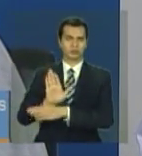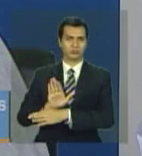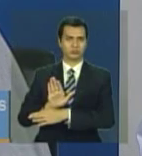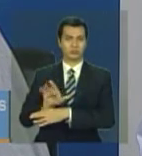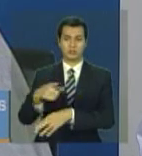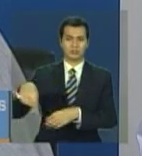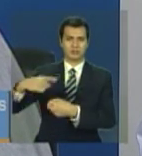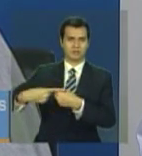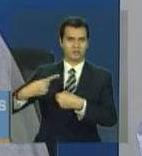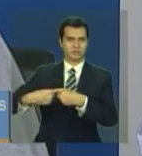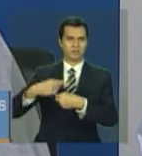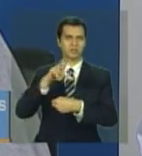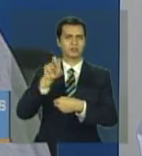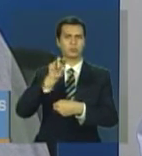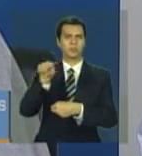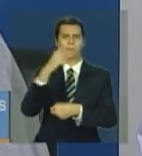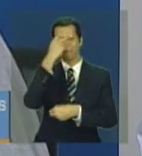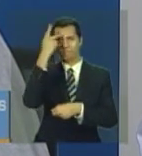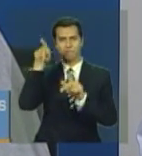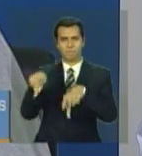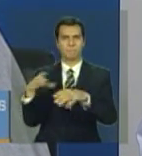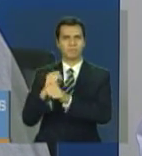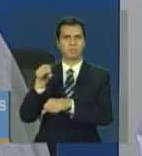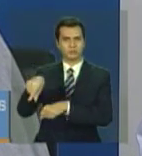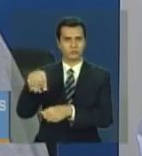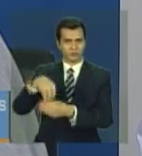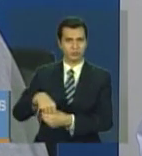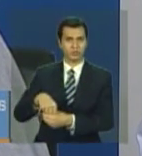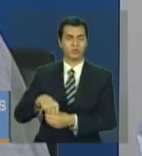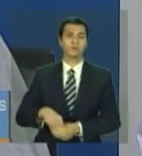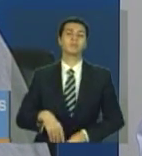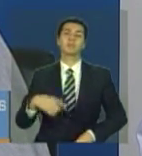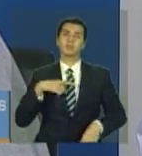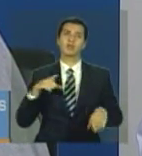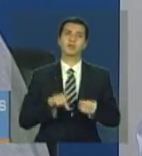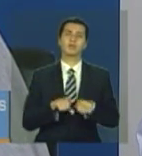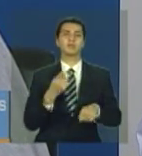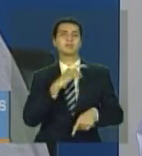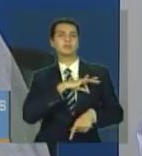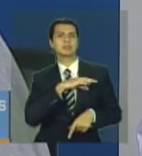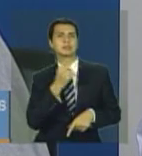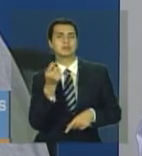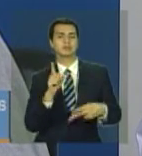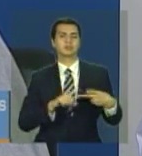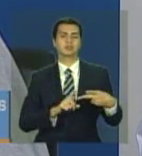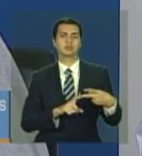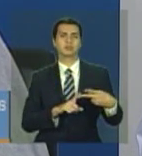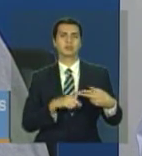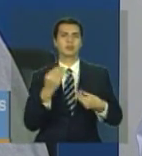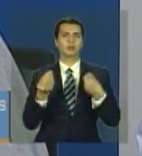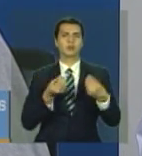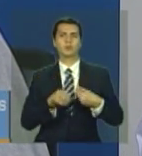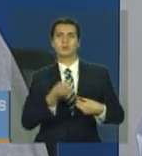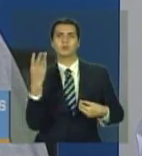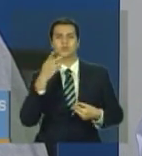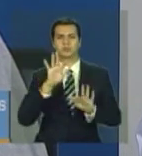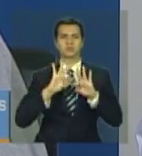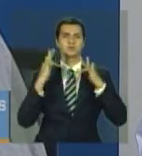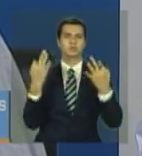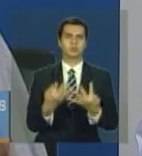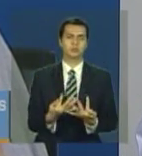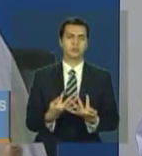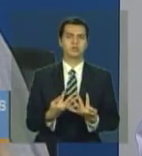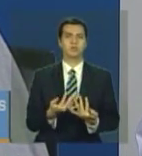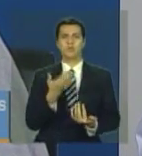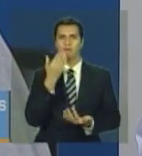para cada caso, tem um critério do município, tem um critério de renda, né, de proporção de famílias em insegurança alimentar, porque nós